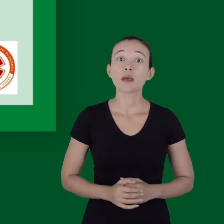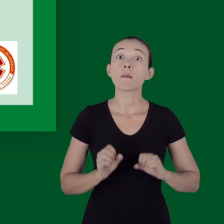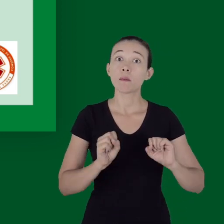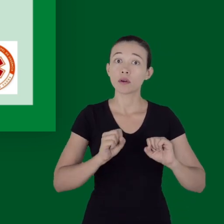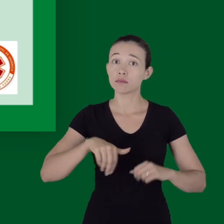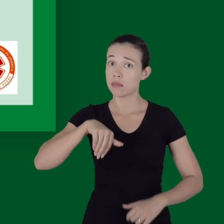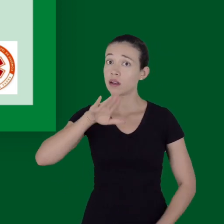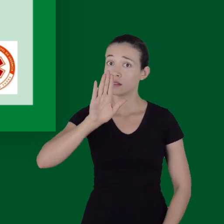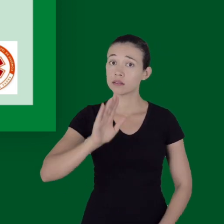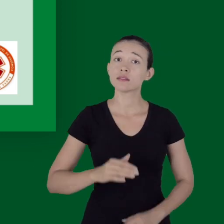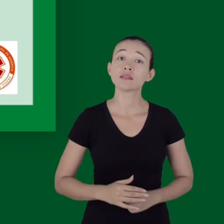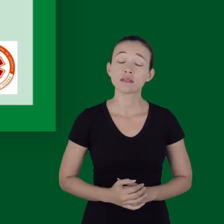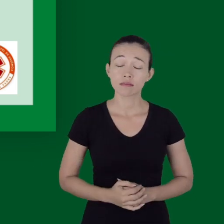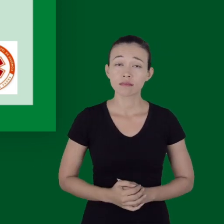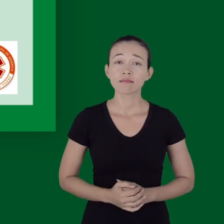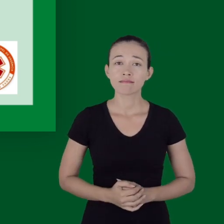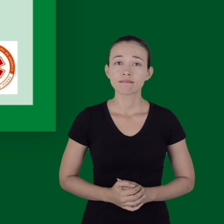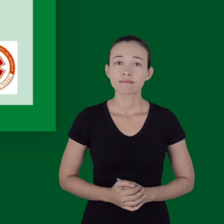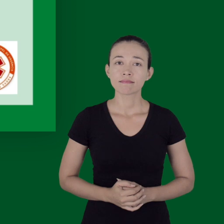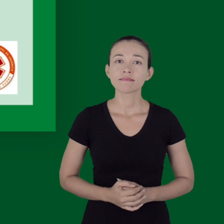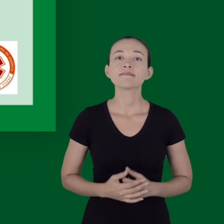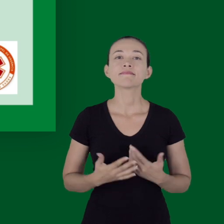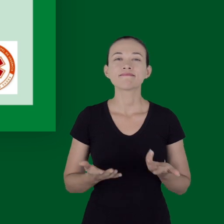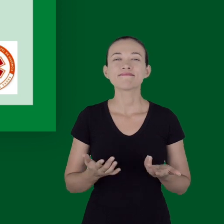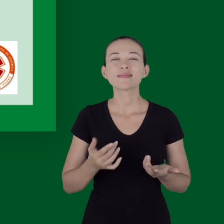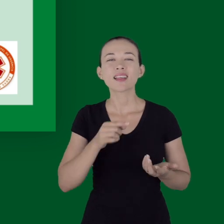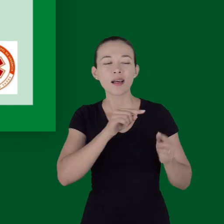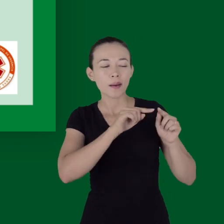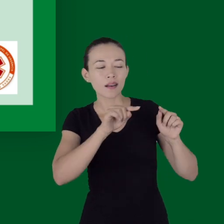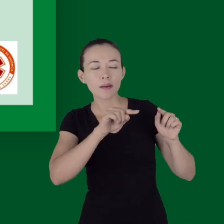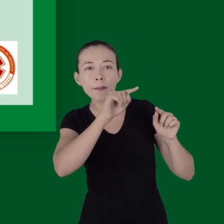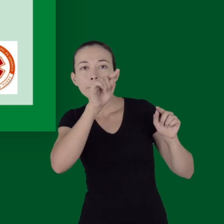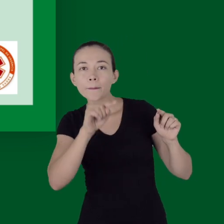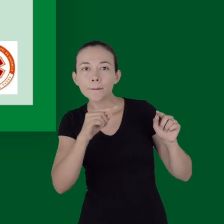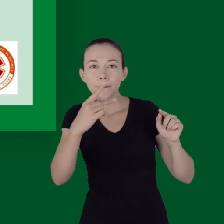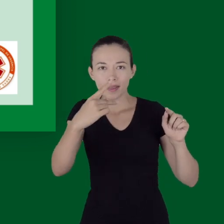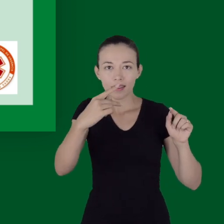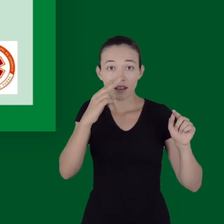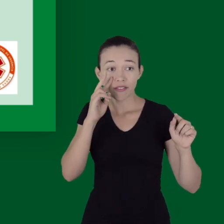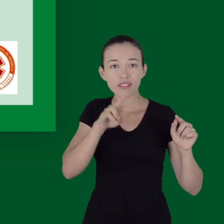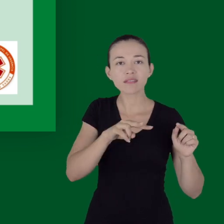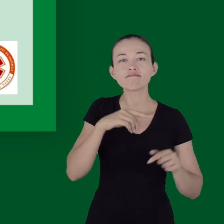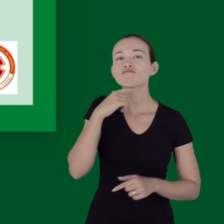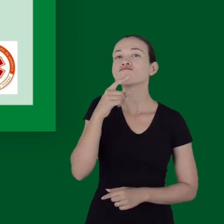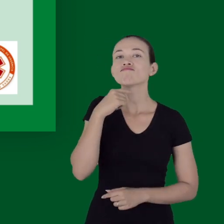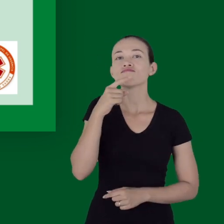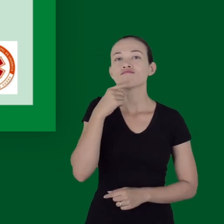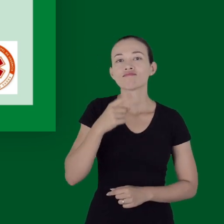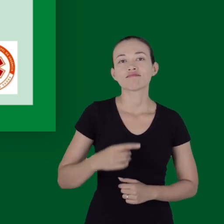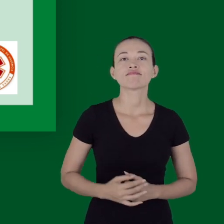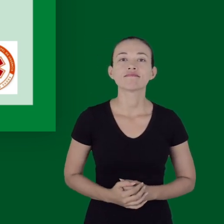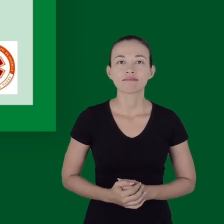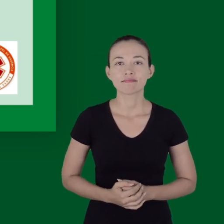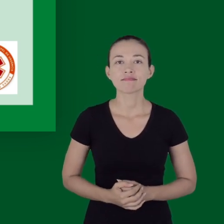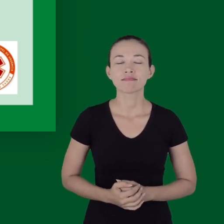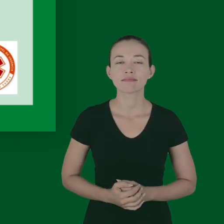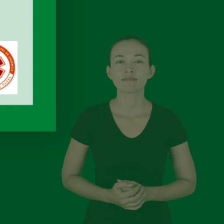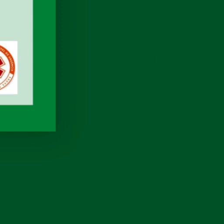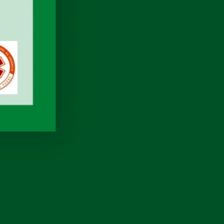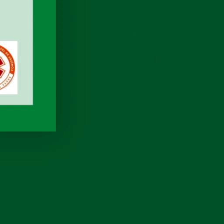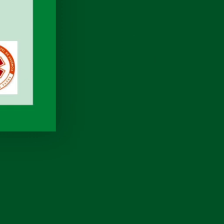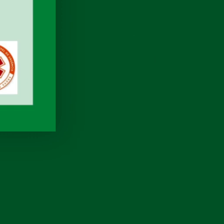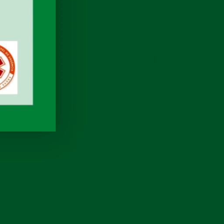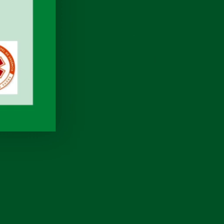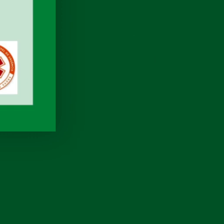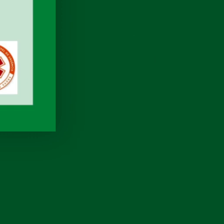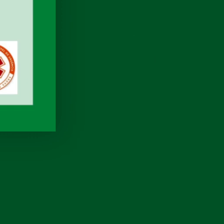150, na verdade, aqui. Pode ser até mais alta que isso. E a gente não consegue ver onda P, né, pela frequência estar